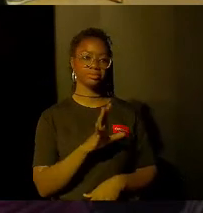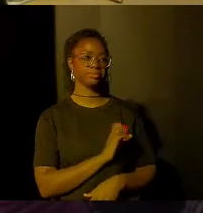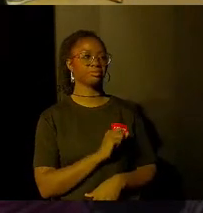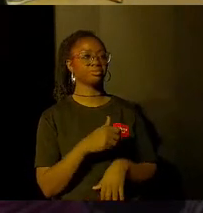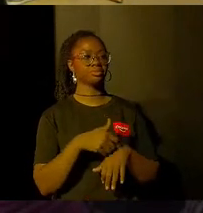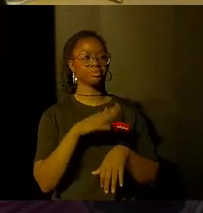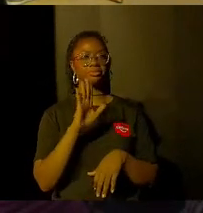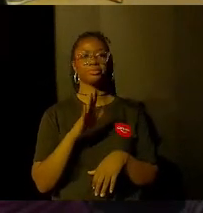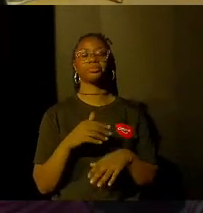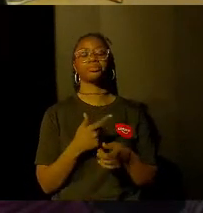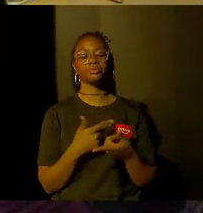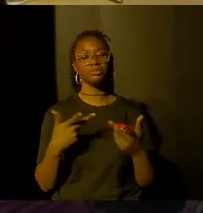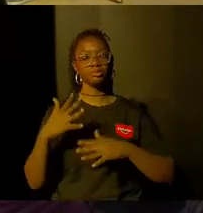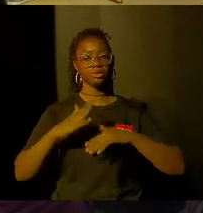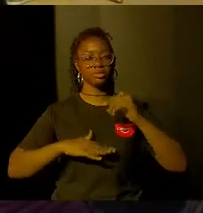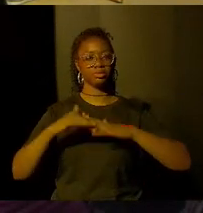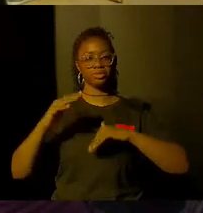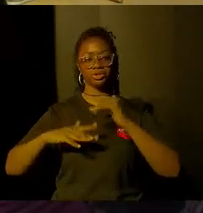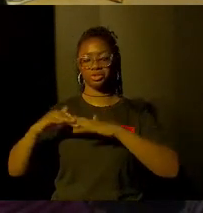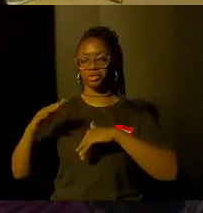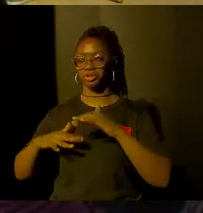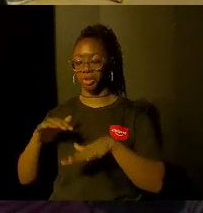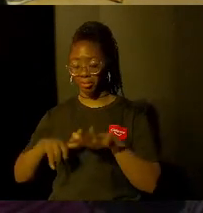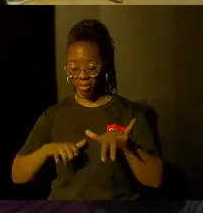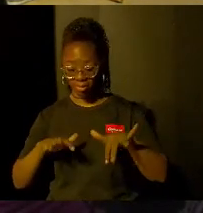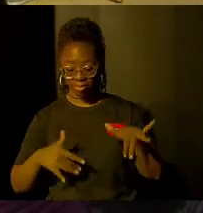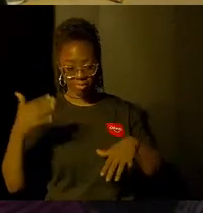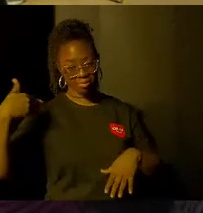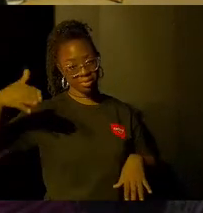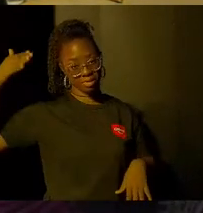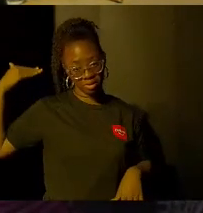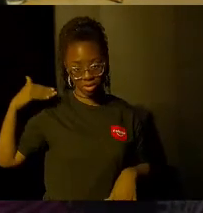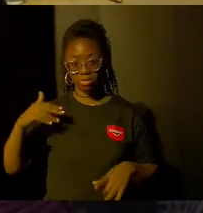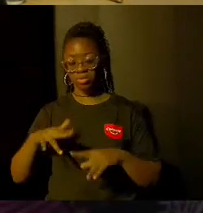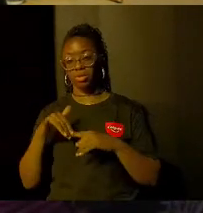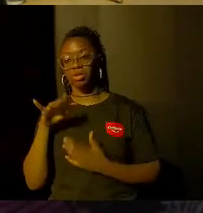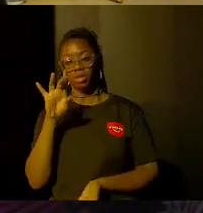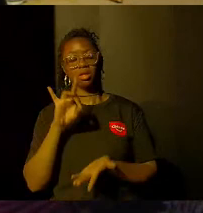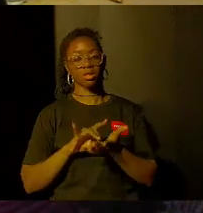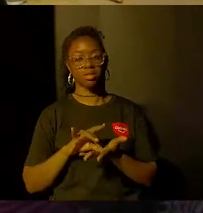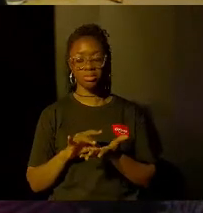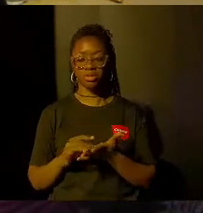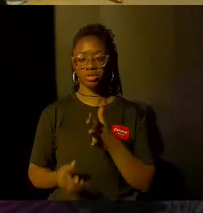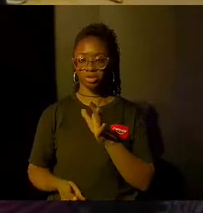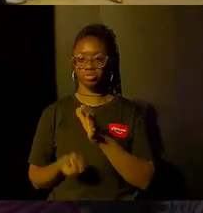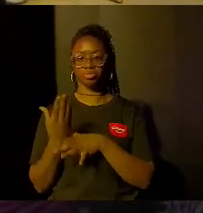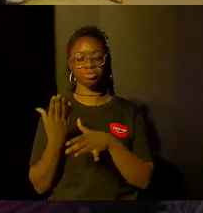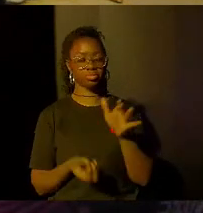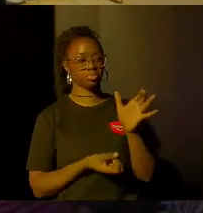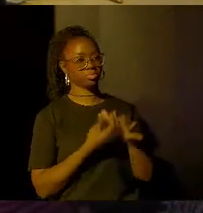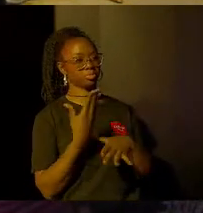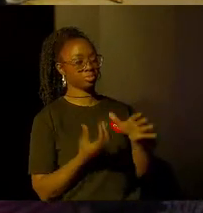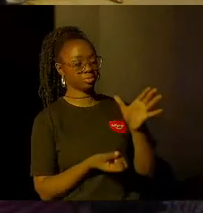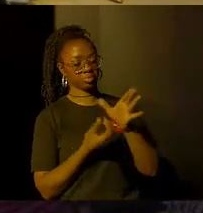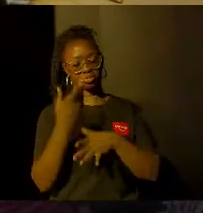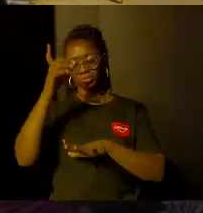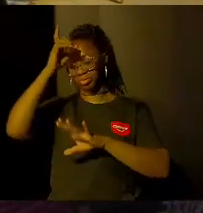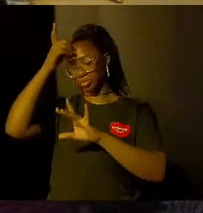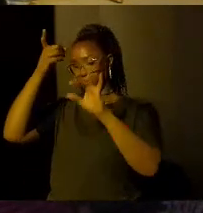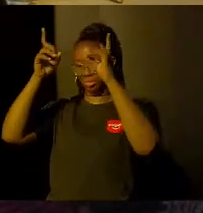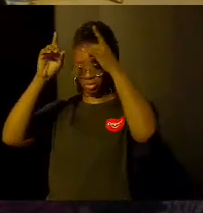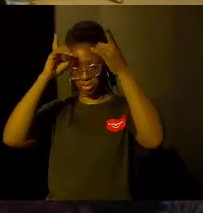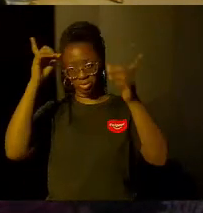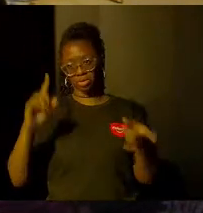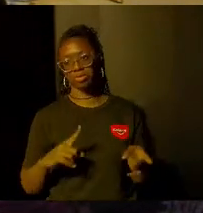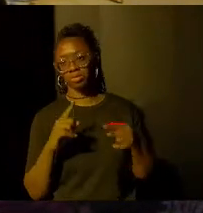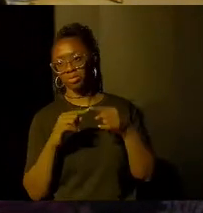ainda essa suposições arqueológicas porque é realmente você criar sobre aquilo a partir daquilo